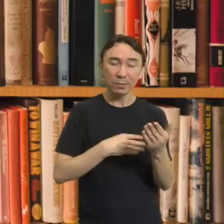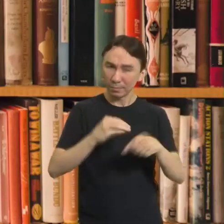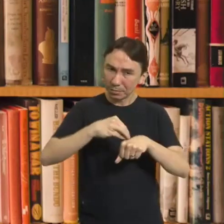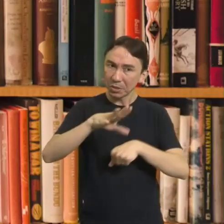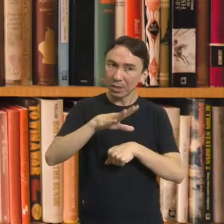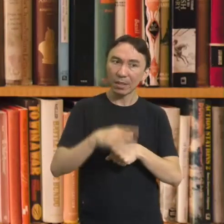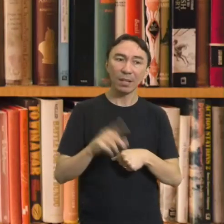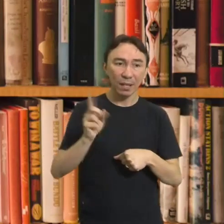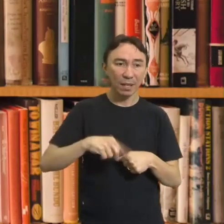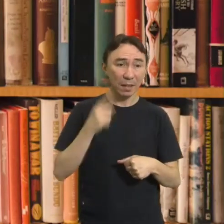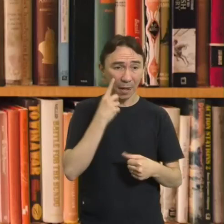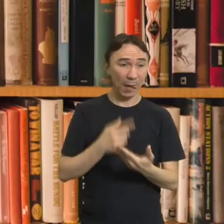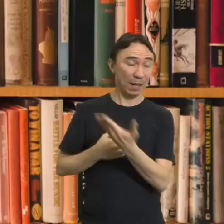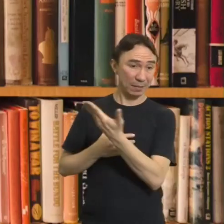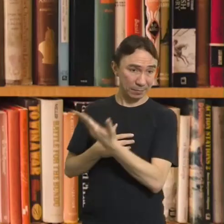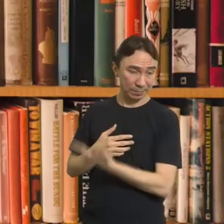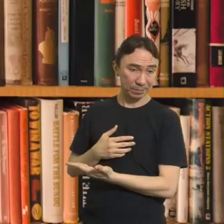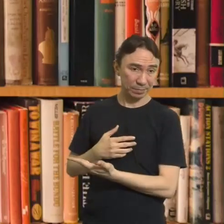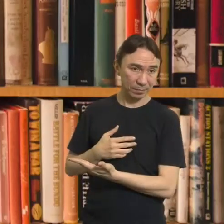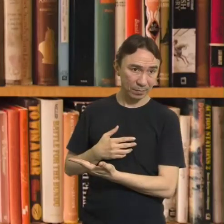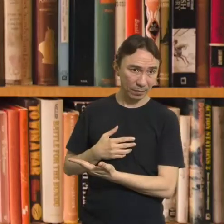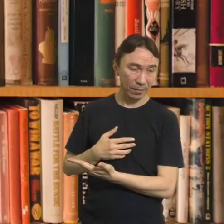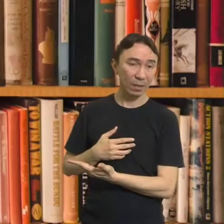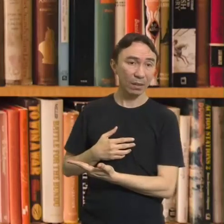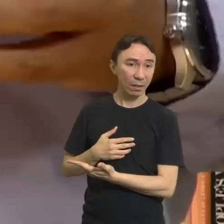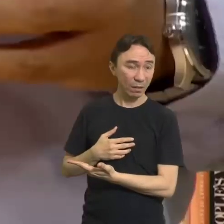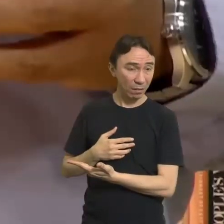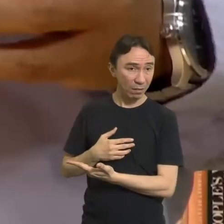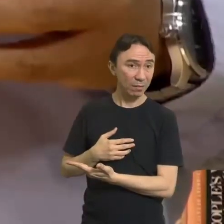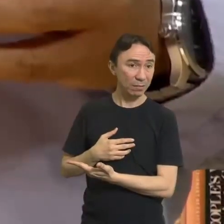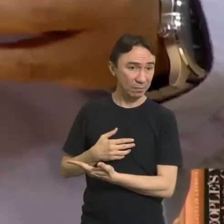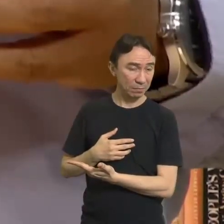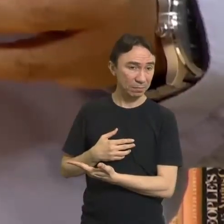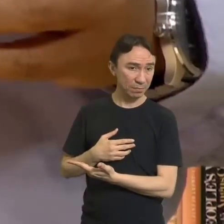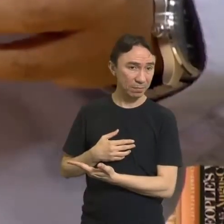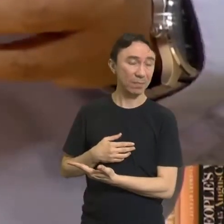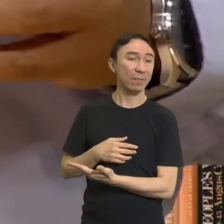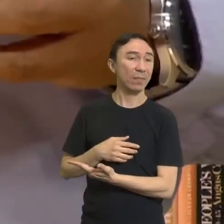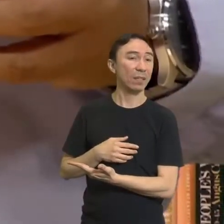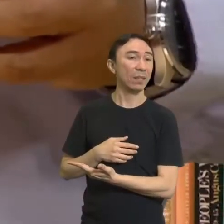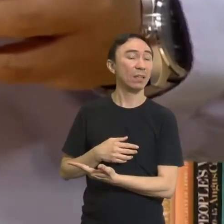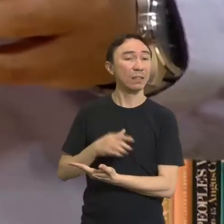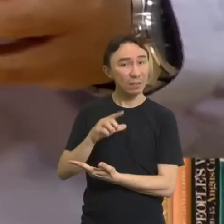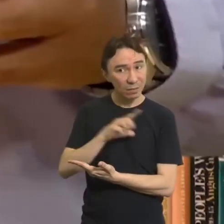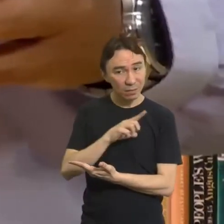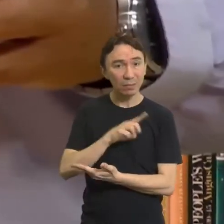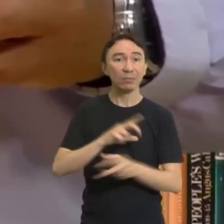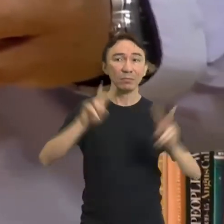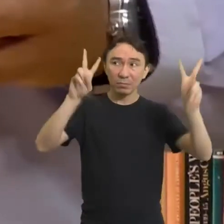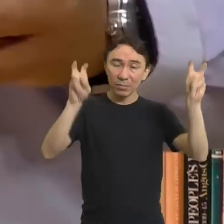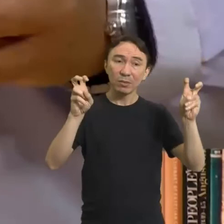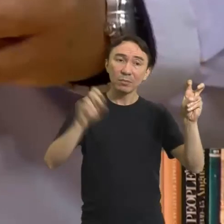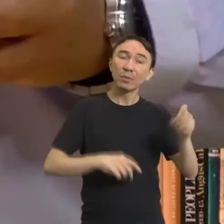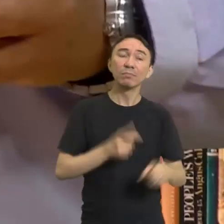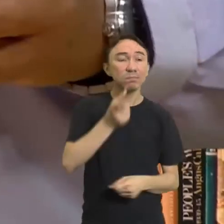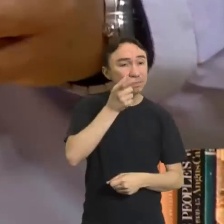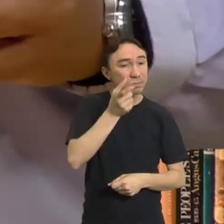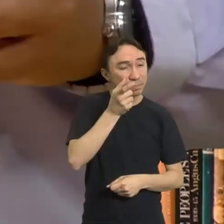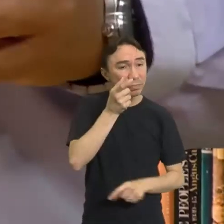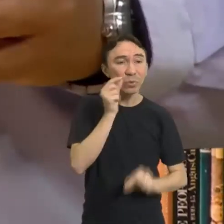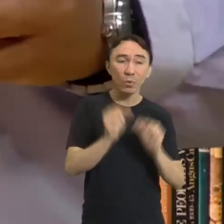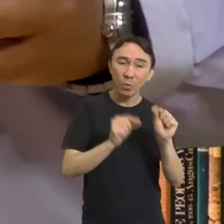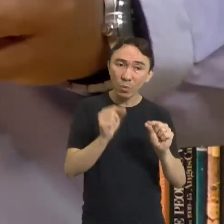livro da Djamila Ribeiro, um pequeno manual antirracista, que traz uma temática bastante interessante acerca da construção